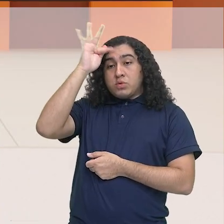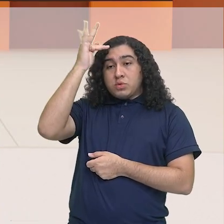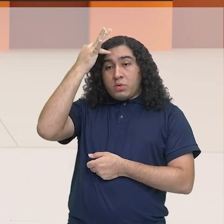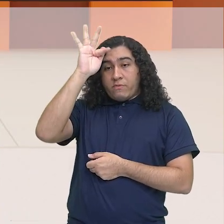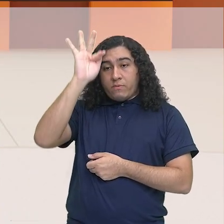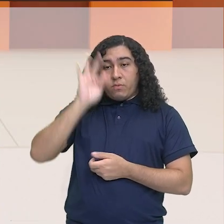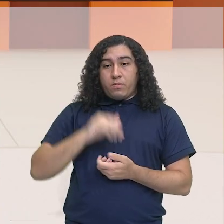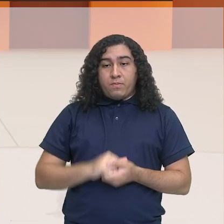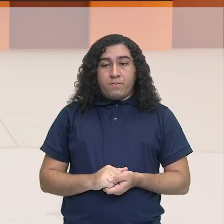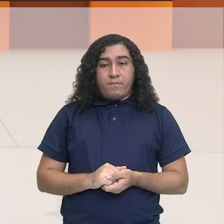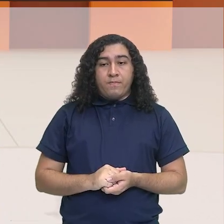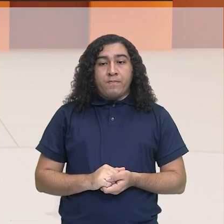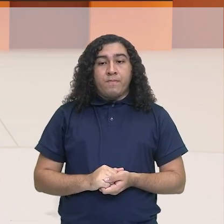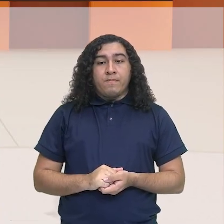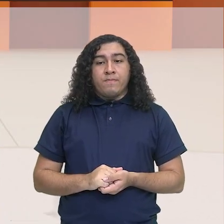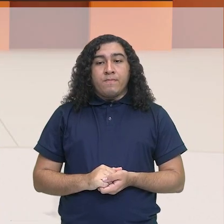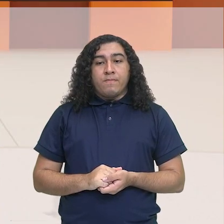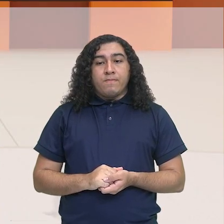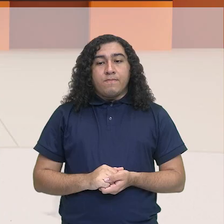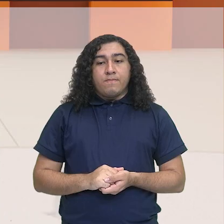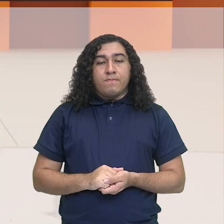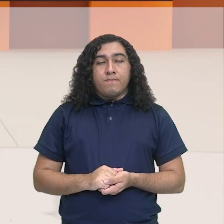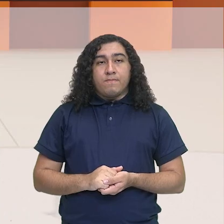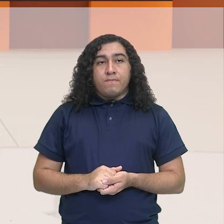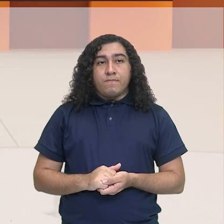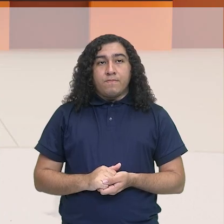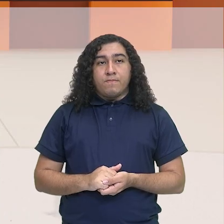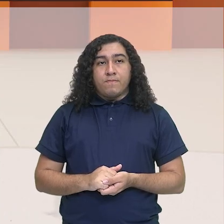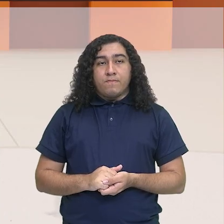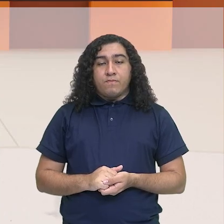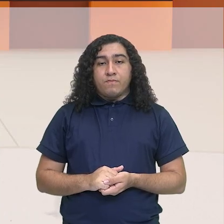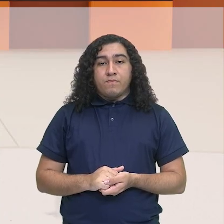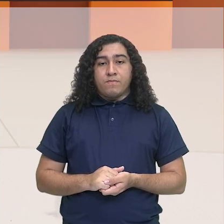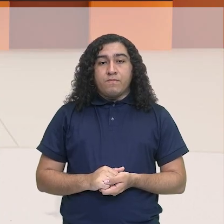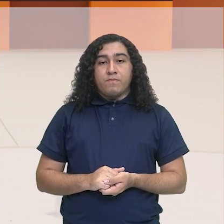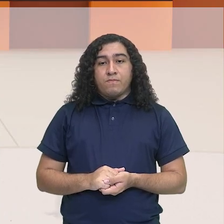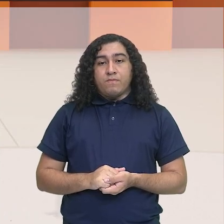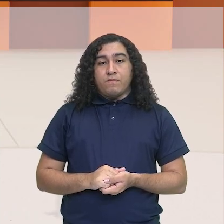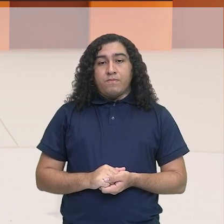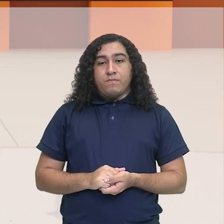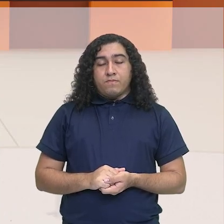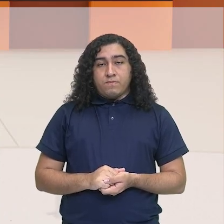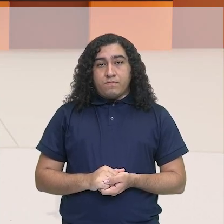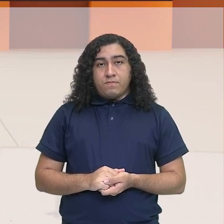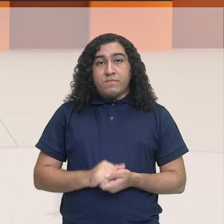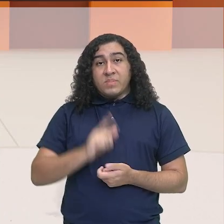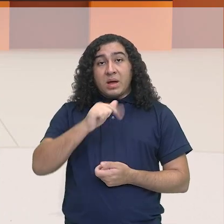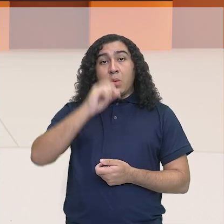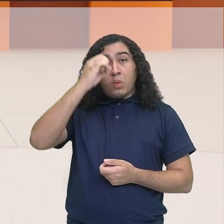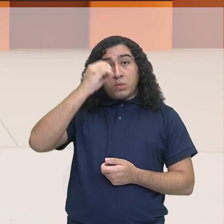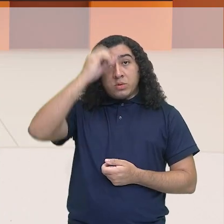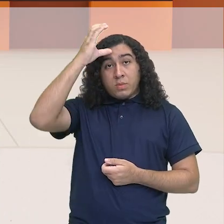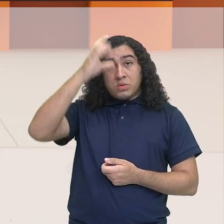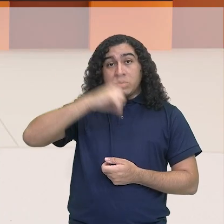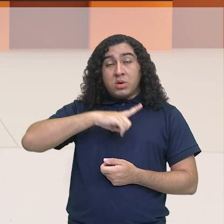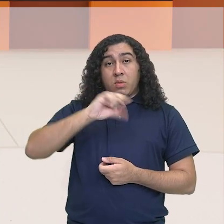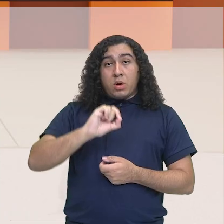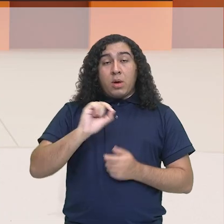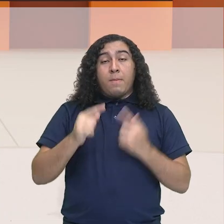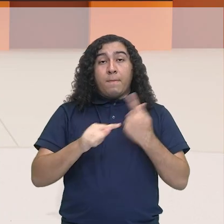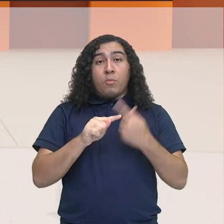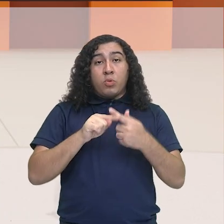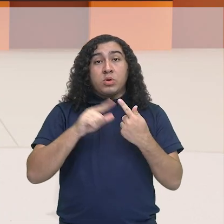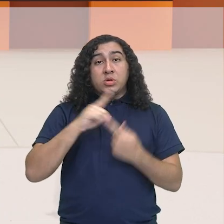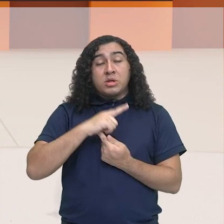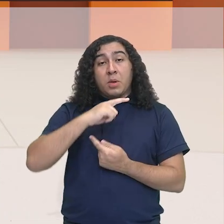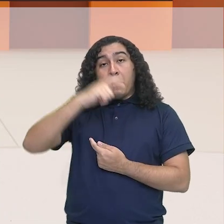né? Conhecimento filosófico. É aquele saber obtido graças ao exercício prático da